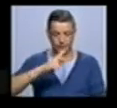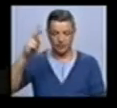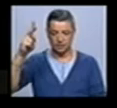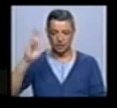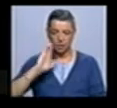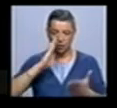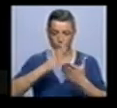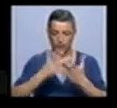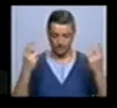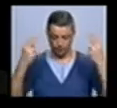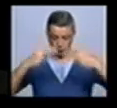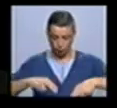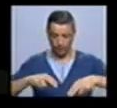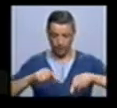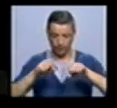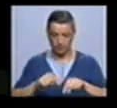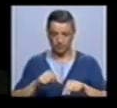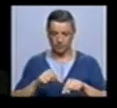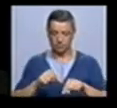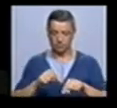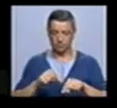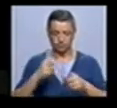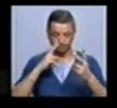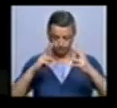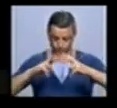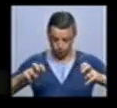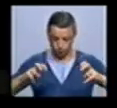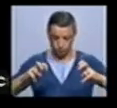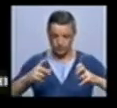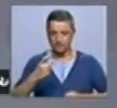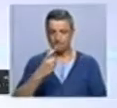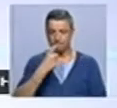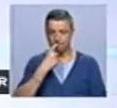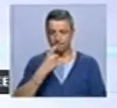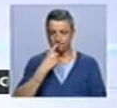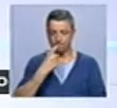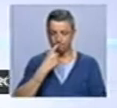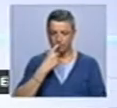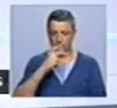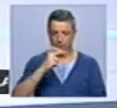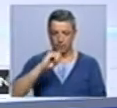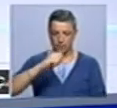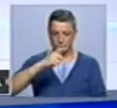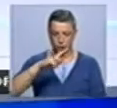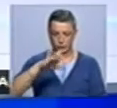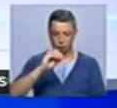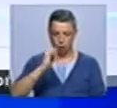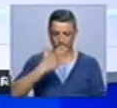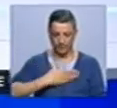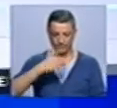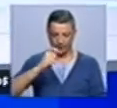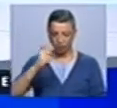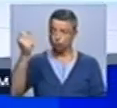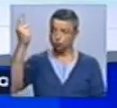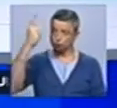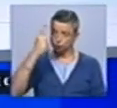última fronteira, agora com a descoberta de raridades rochosas num asteroide do Sistema Solar e num exoplaneta. É verdade, é uma